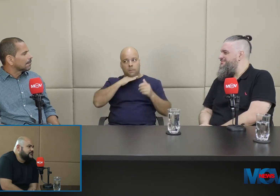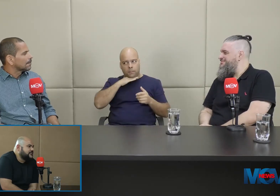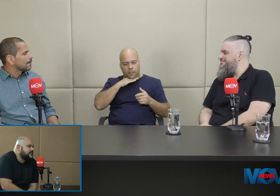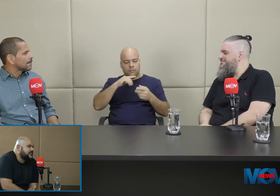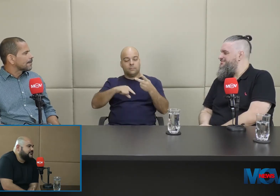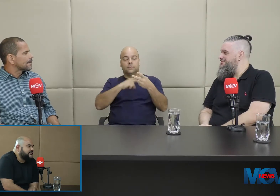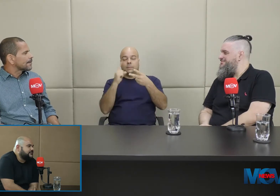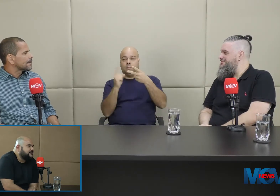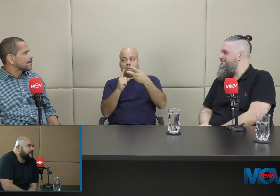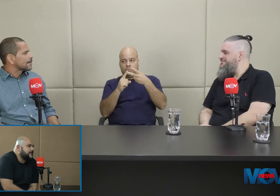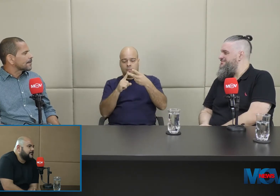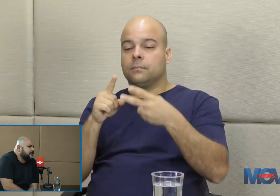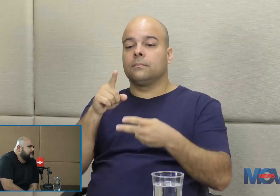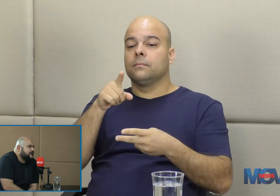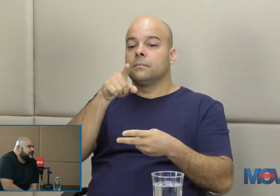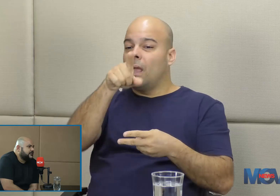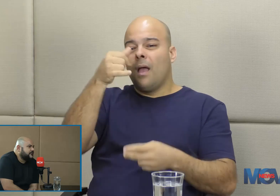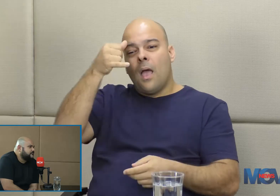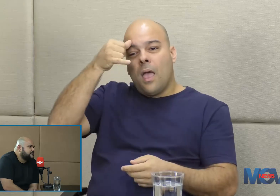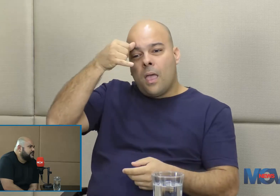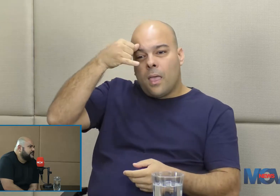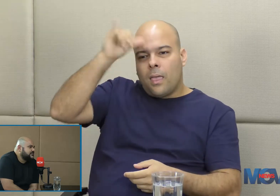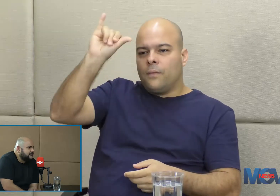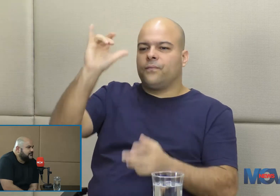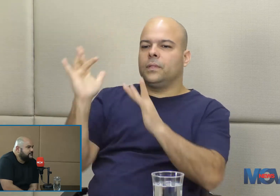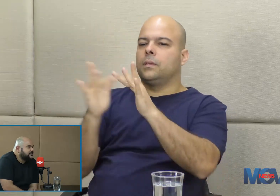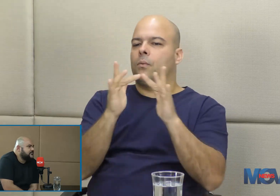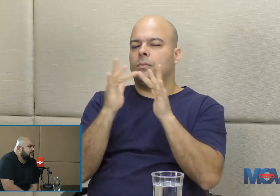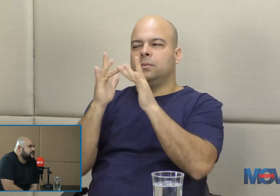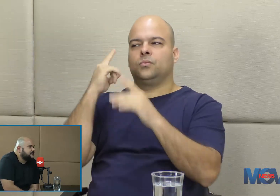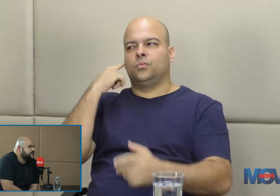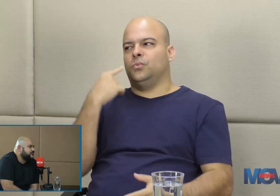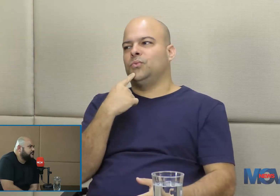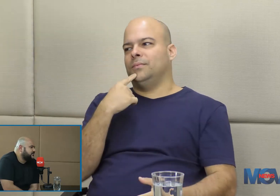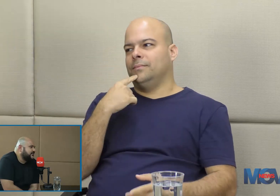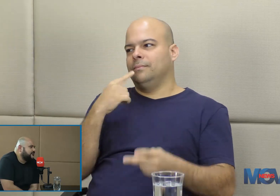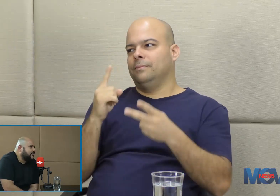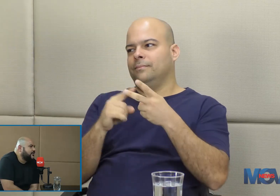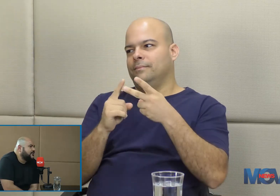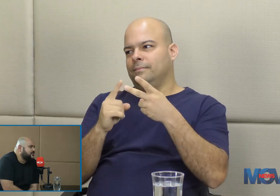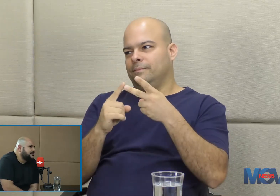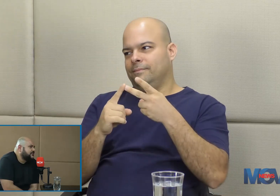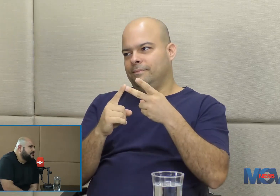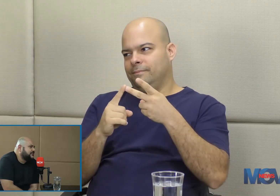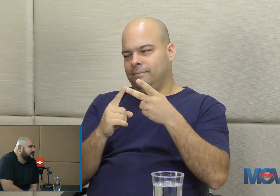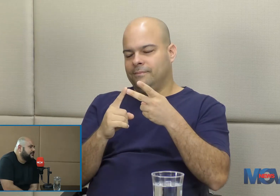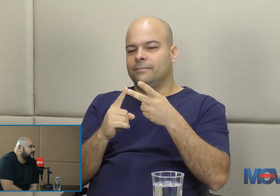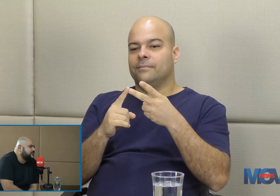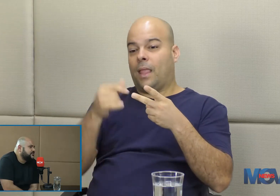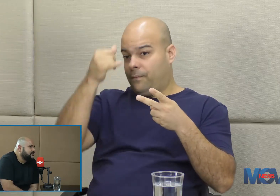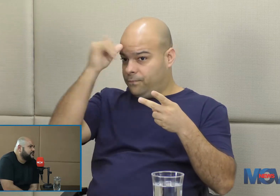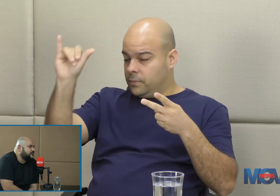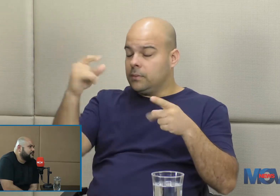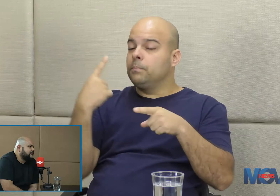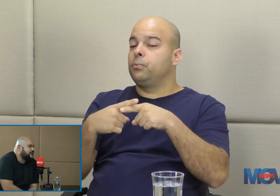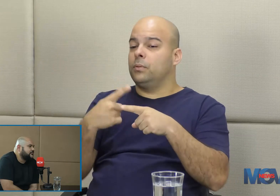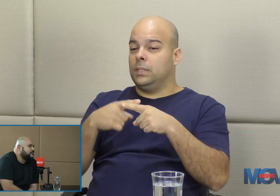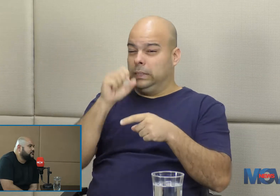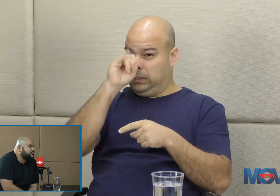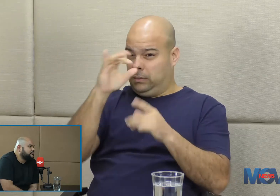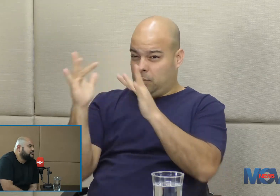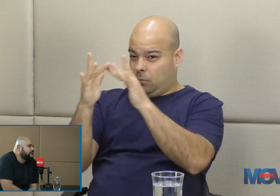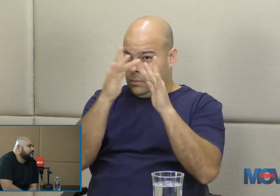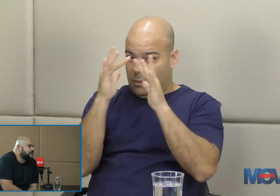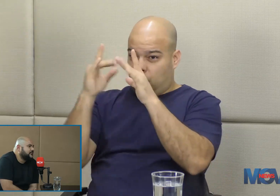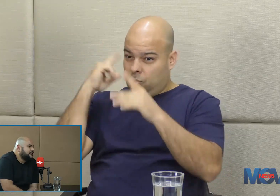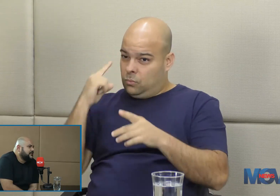tudo o que tinha que ser feito para ver se tem a possibilidade de sair voz, e depois a gente teve contato com